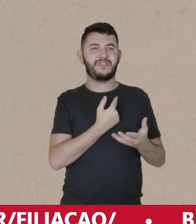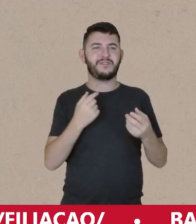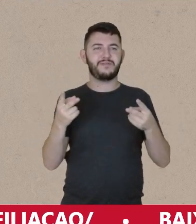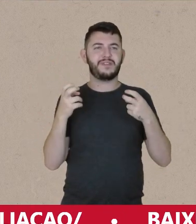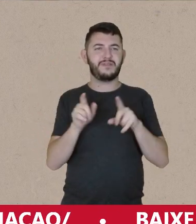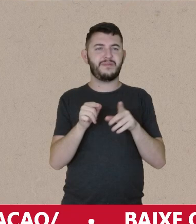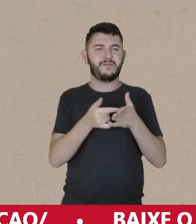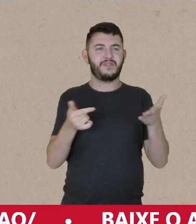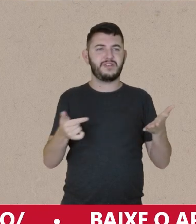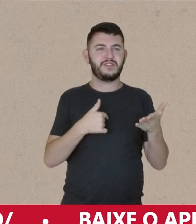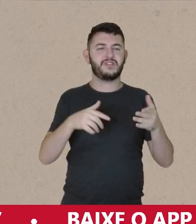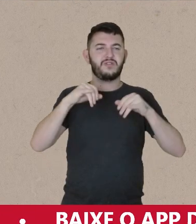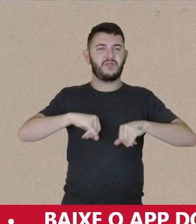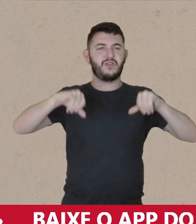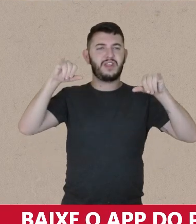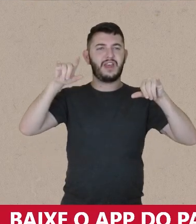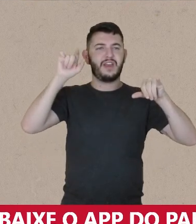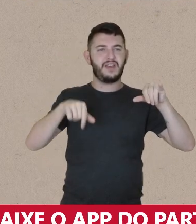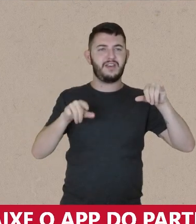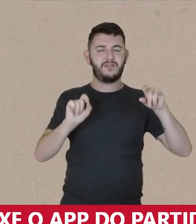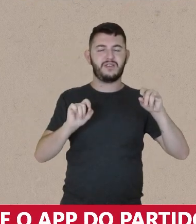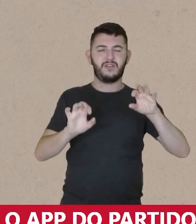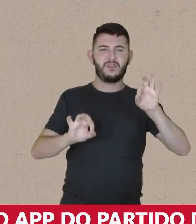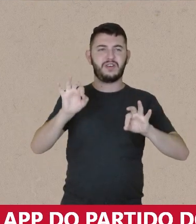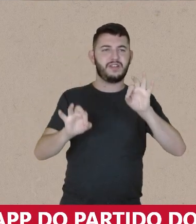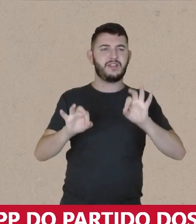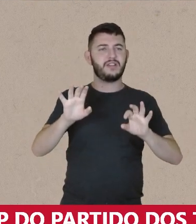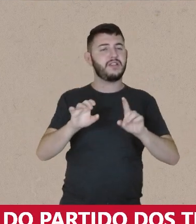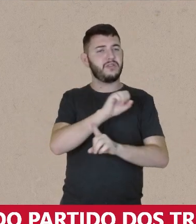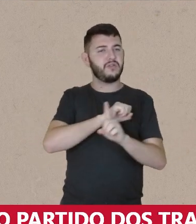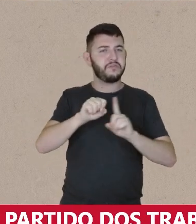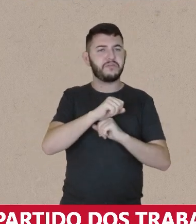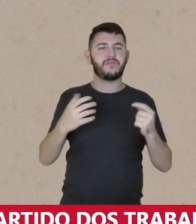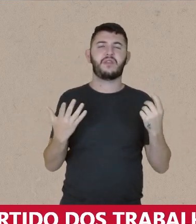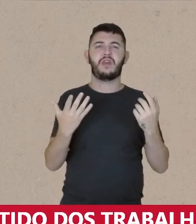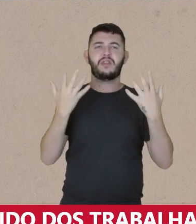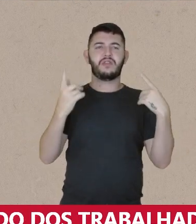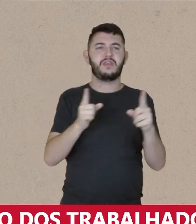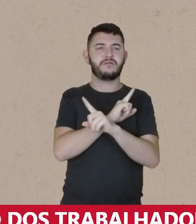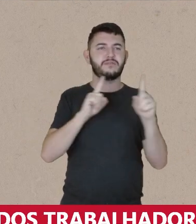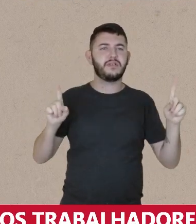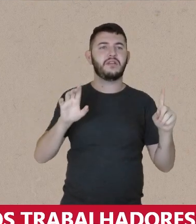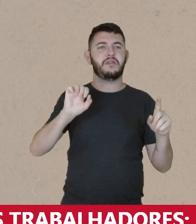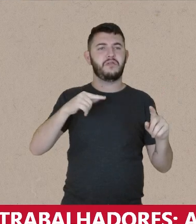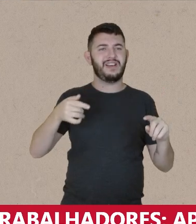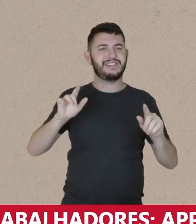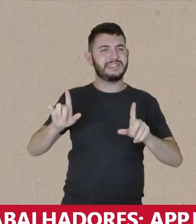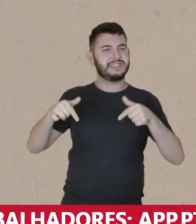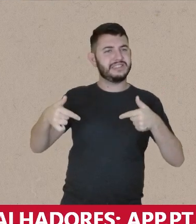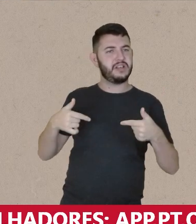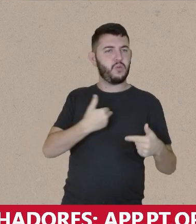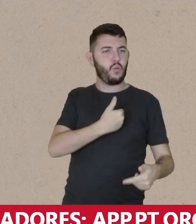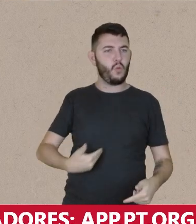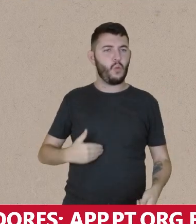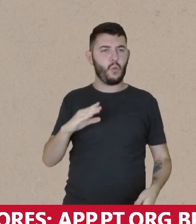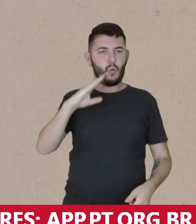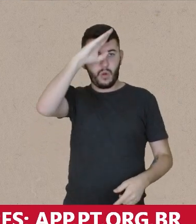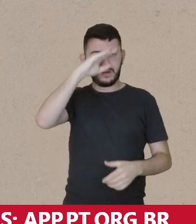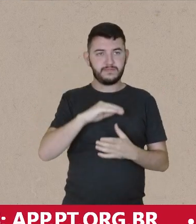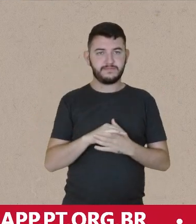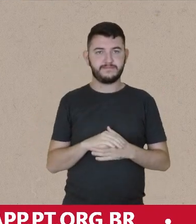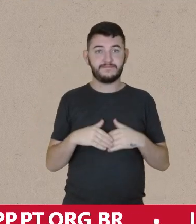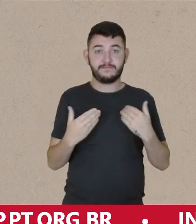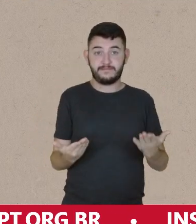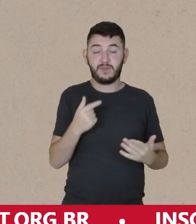de jornais no mundo inteiro, organizações da sociedade civil repudiando as ações do governo Bolsonaro. O Newton